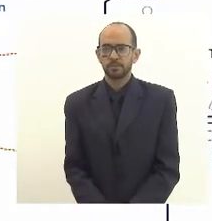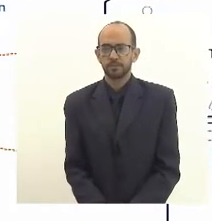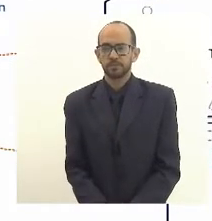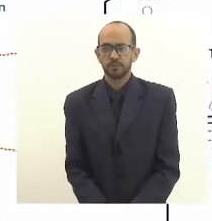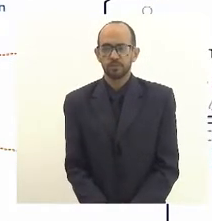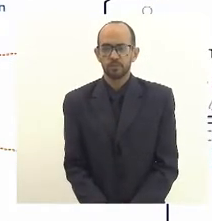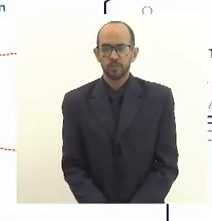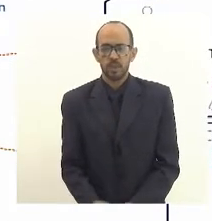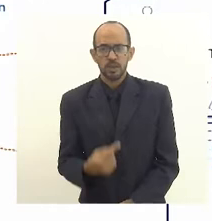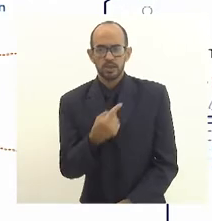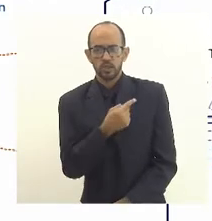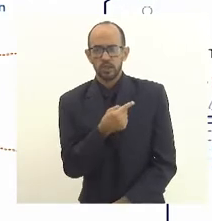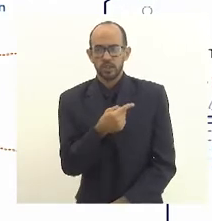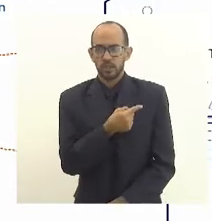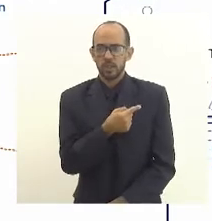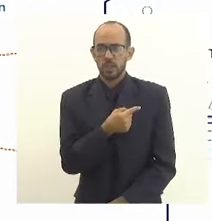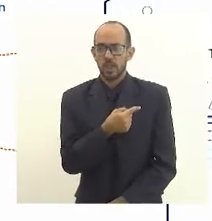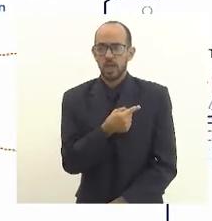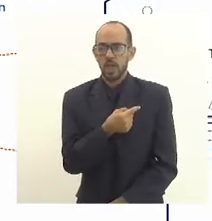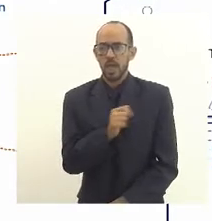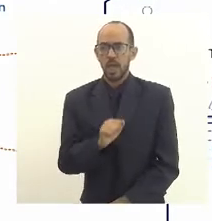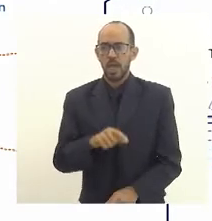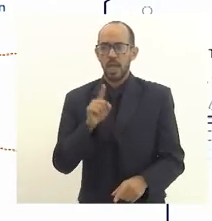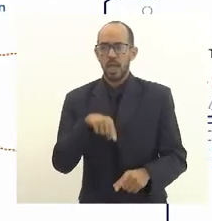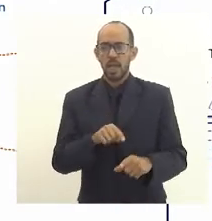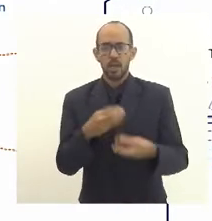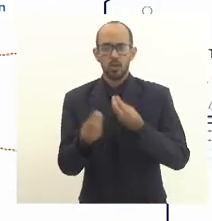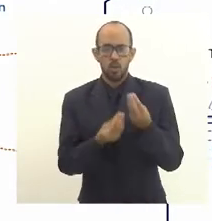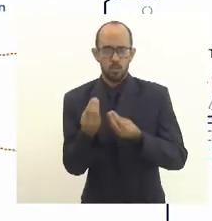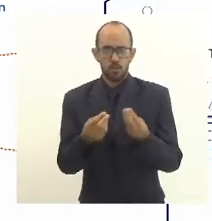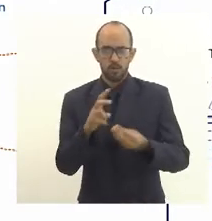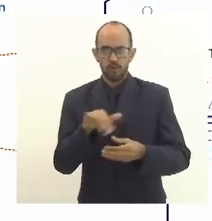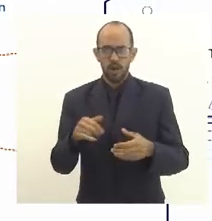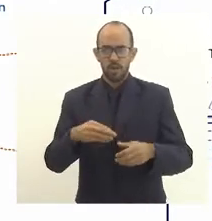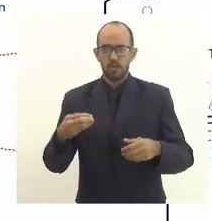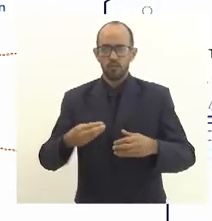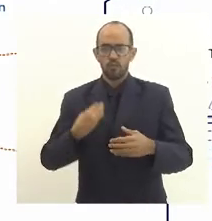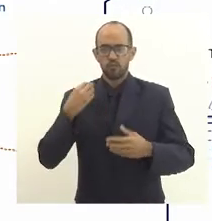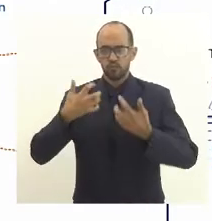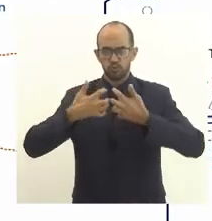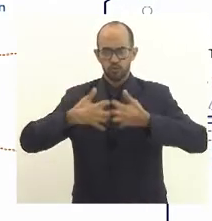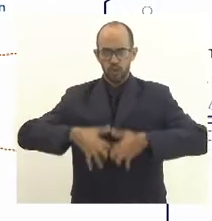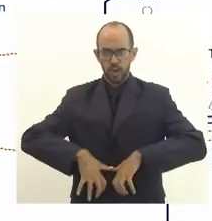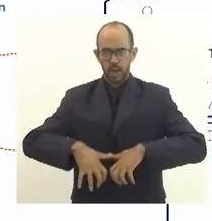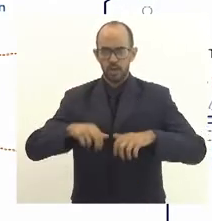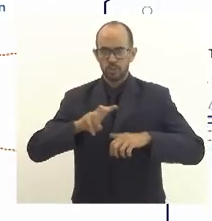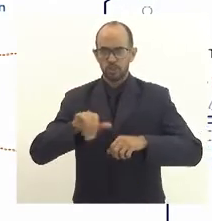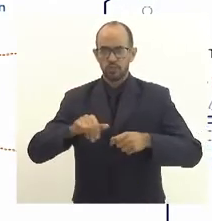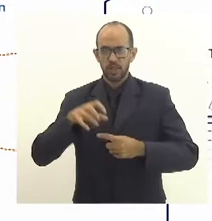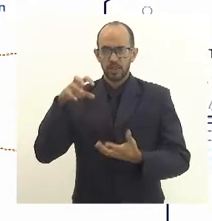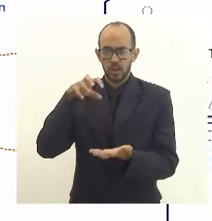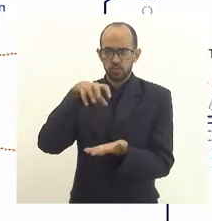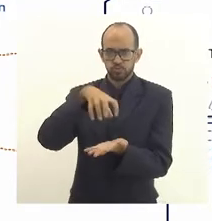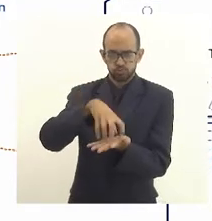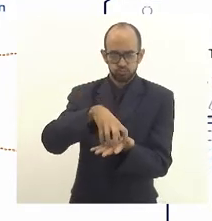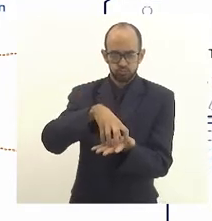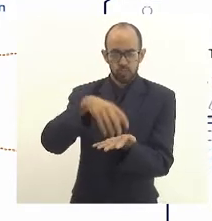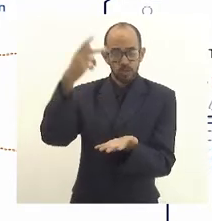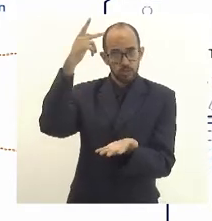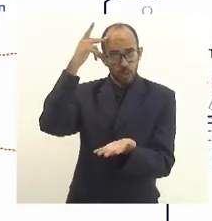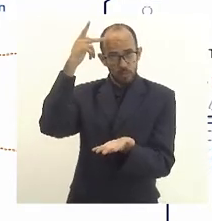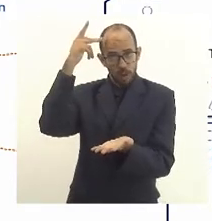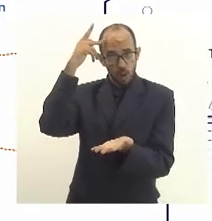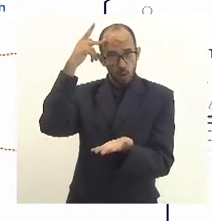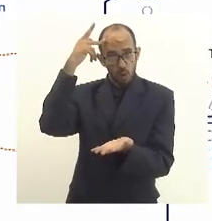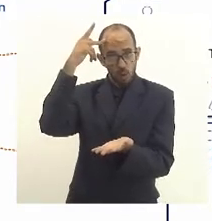Essa aqui é a topologia, mais ou menos, como vai funcionar. A gente vai ter um core central, que vai ser baseado em São Paulo, e dele